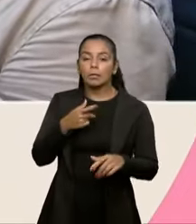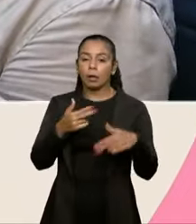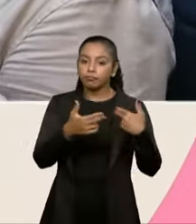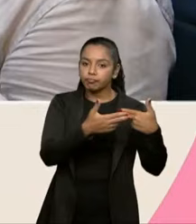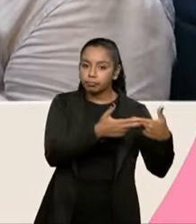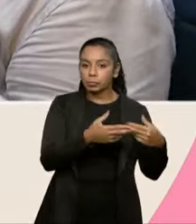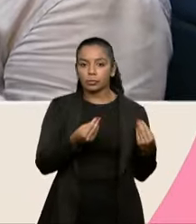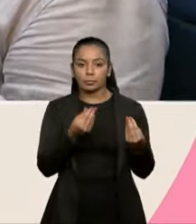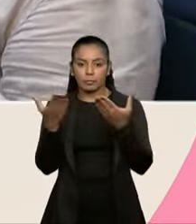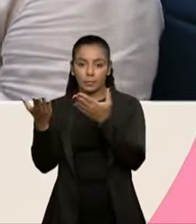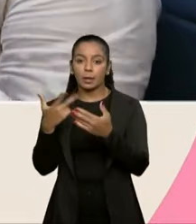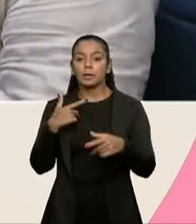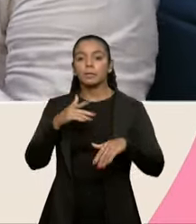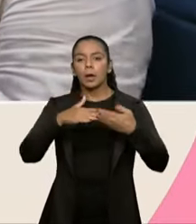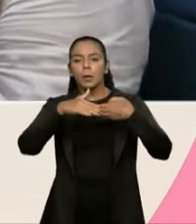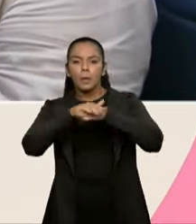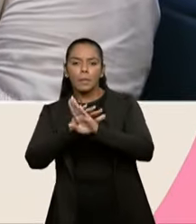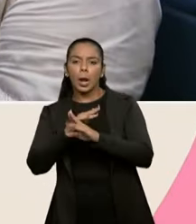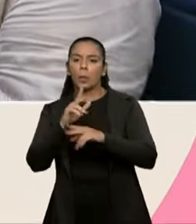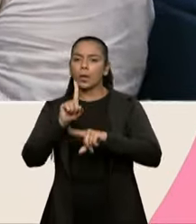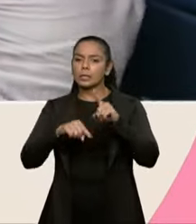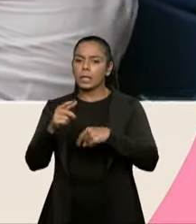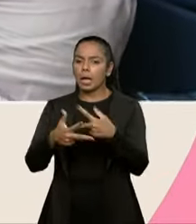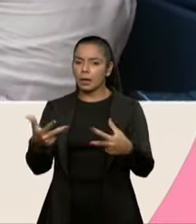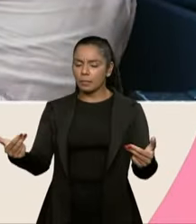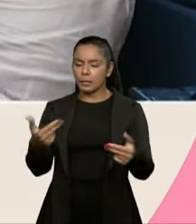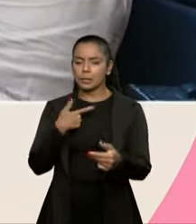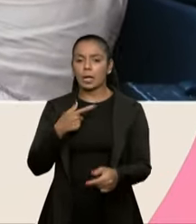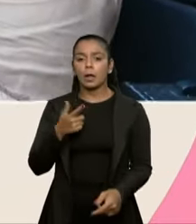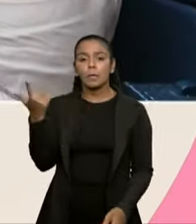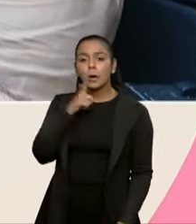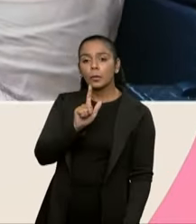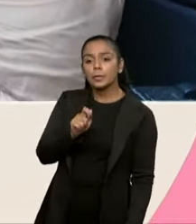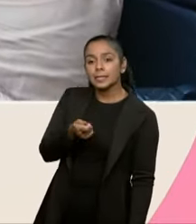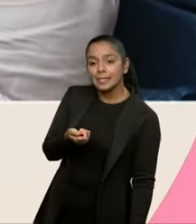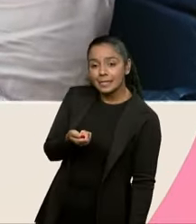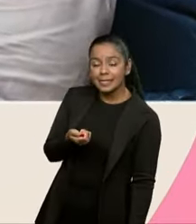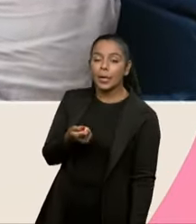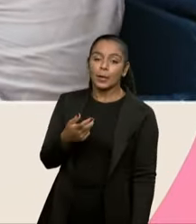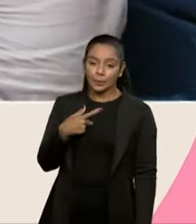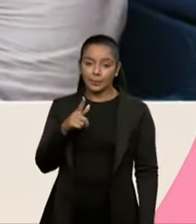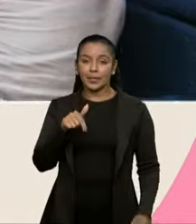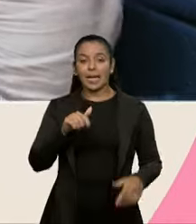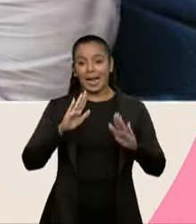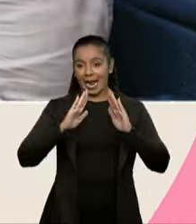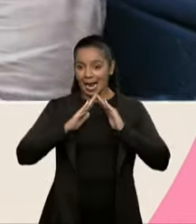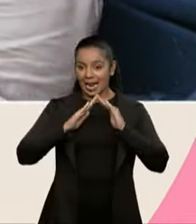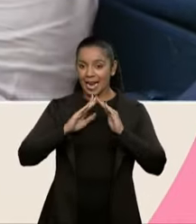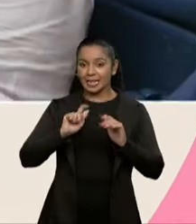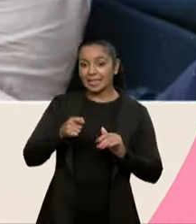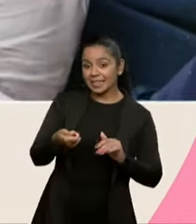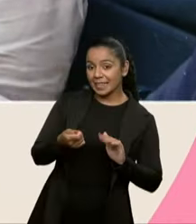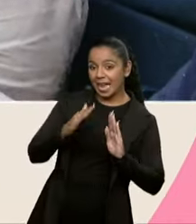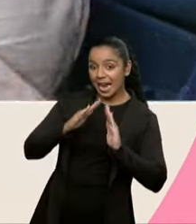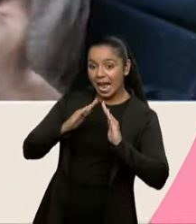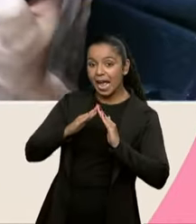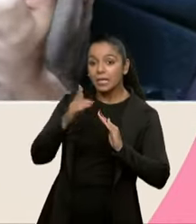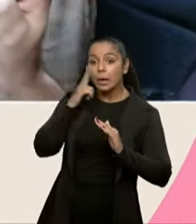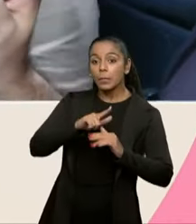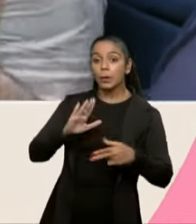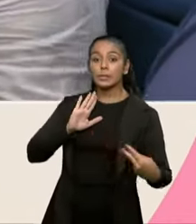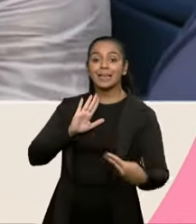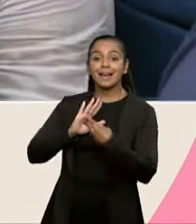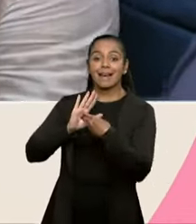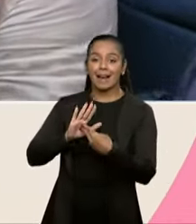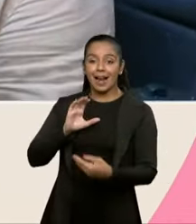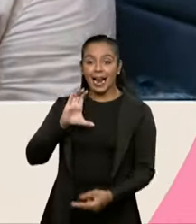E aqui é para guardar equipamentos, aqui para você ligar o carro. Inacreditável, gente. A gente chama de casa, ligar a casa para carregar a casa. Carregar a